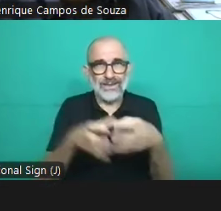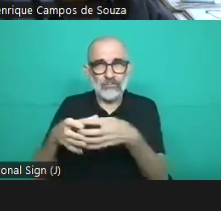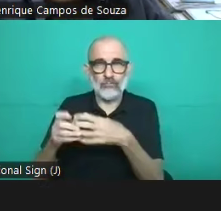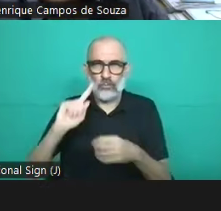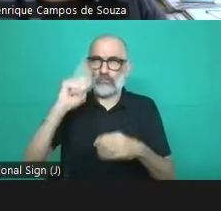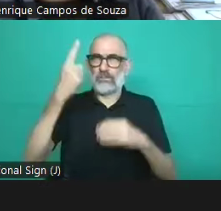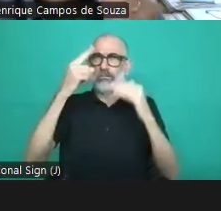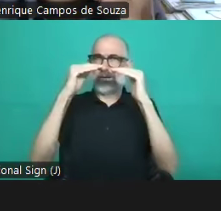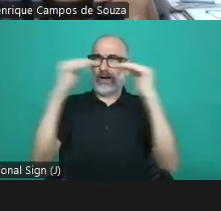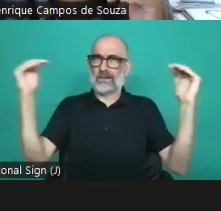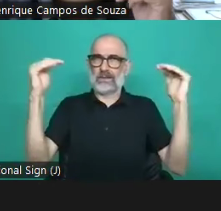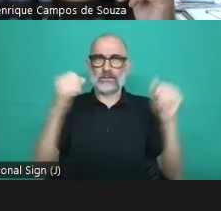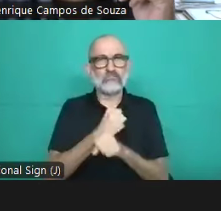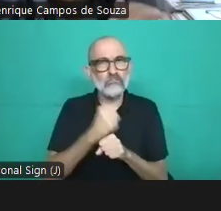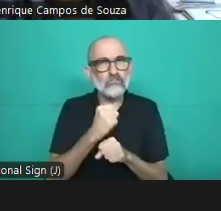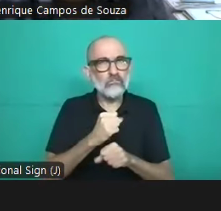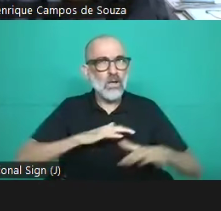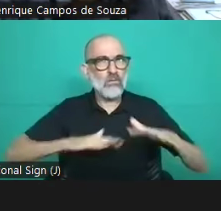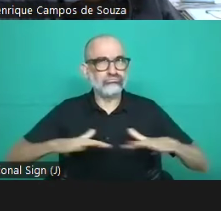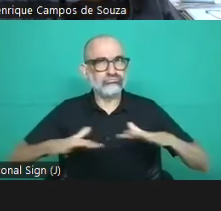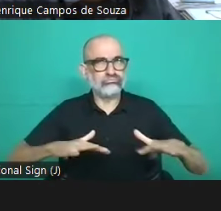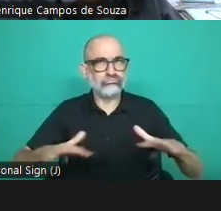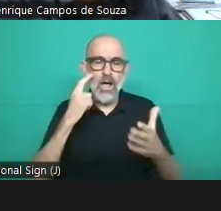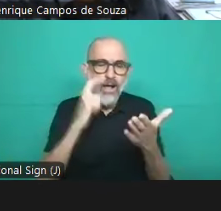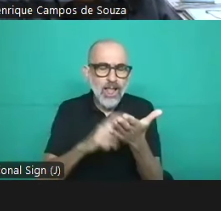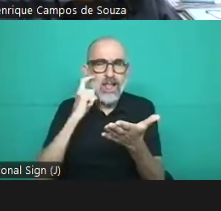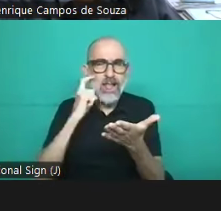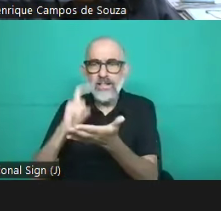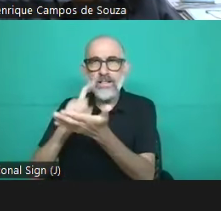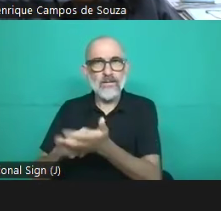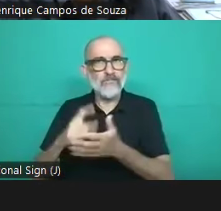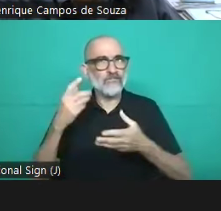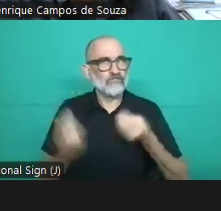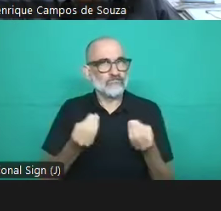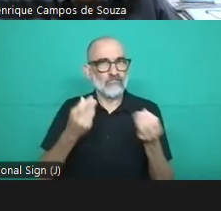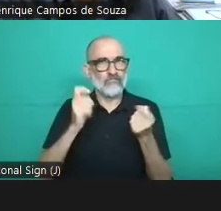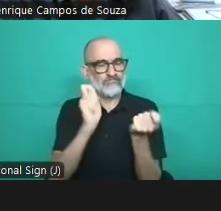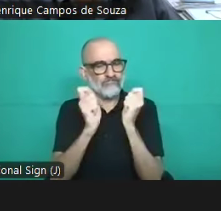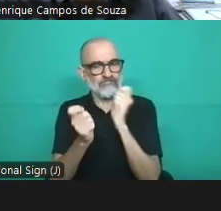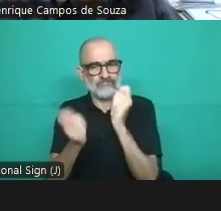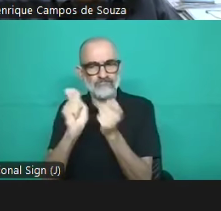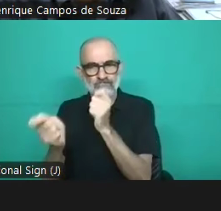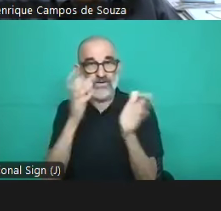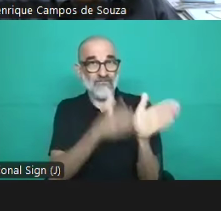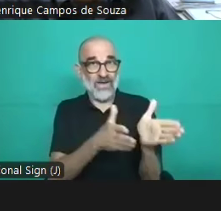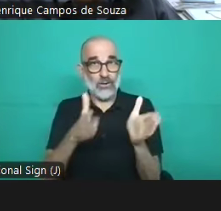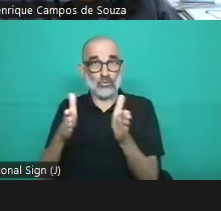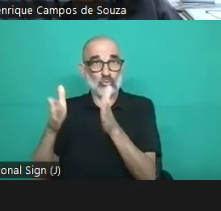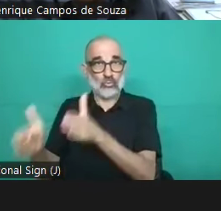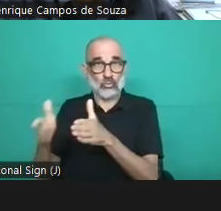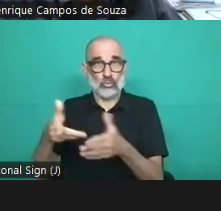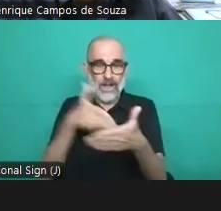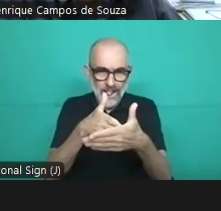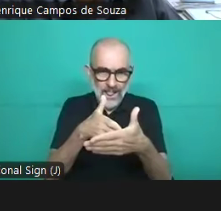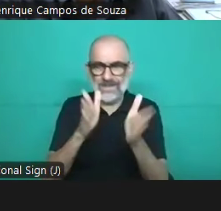modificar os fatores que obstaculizam um diagnóstico seguro. Isso inclui revisar e